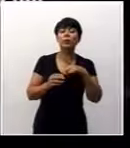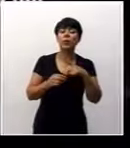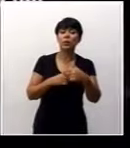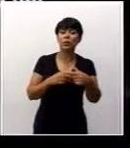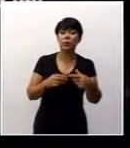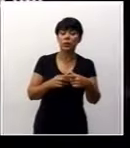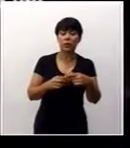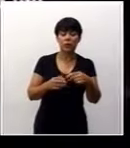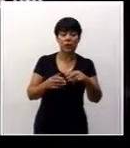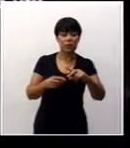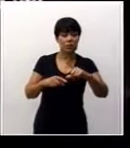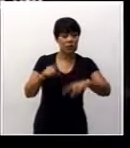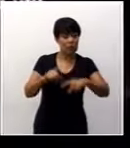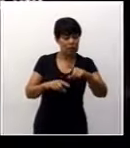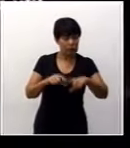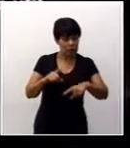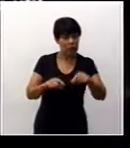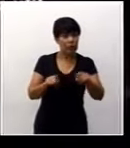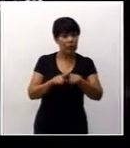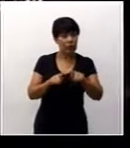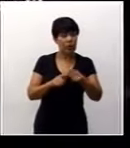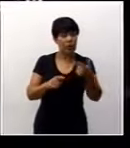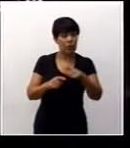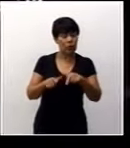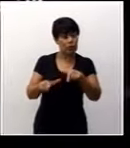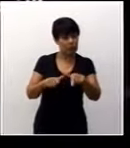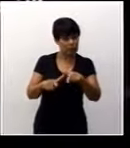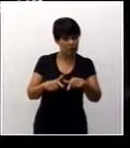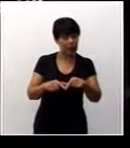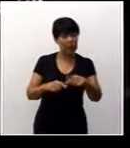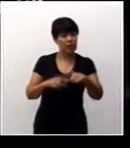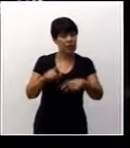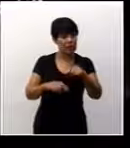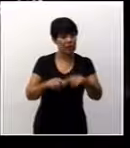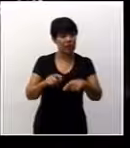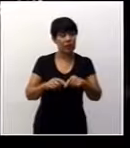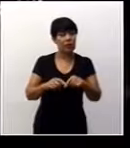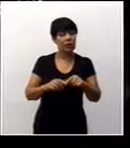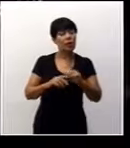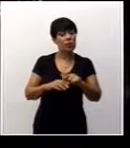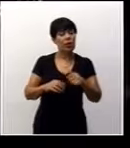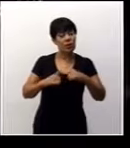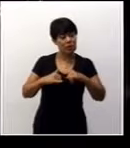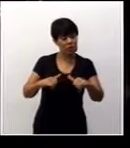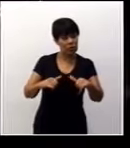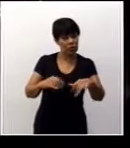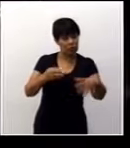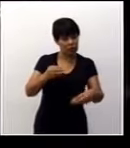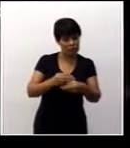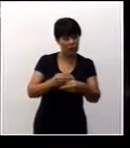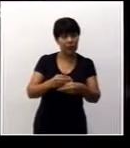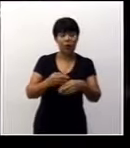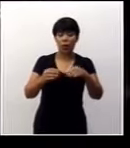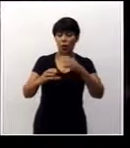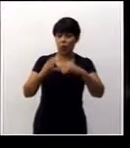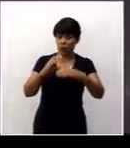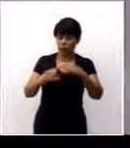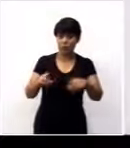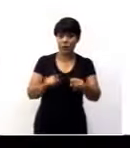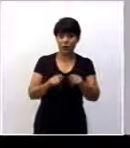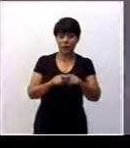e eletrônicos, e o módulo de serviço, com os equipamentos que asseguram o suprimento de energia, telecomunicações e controle